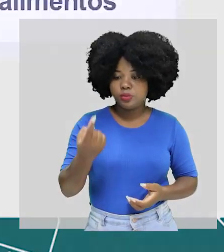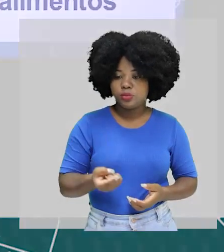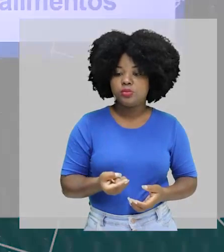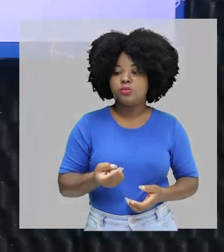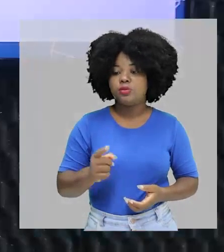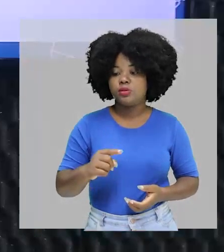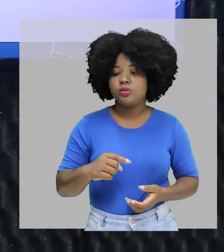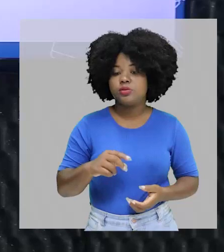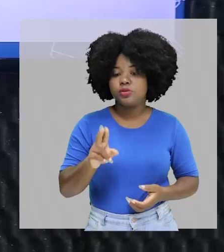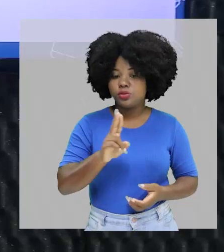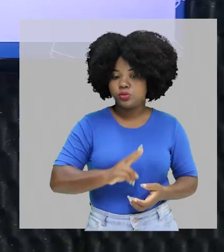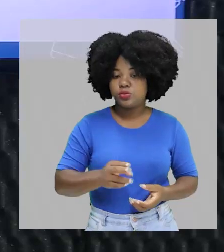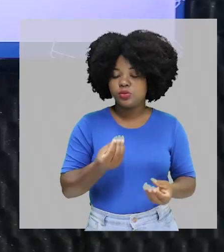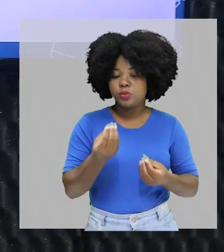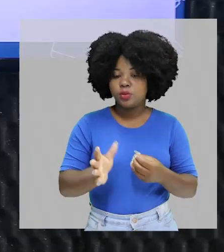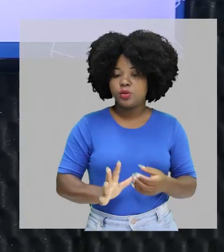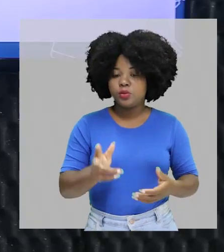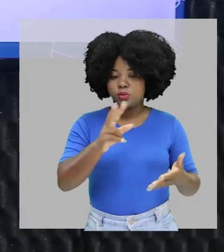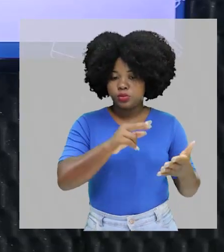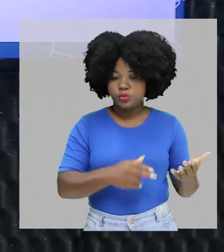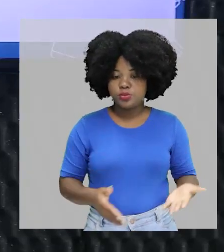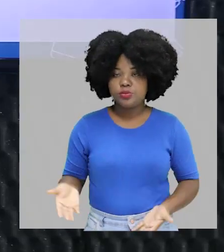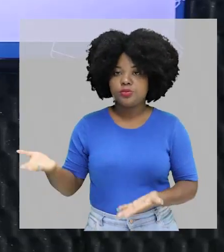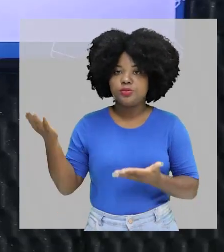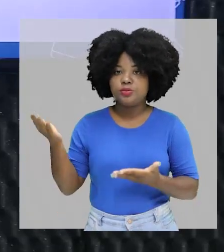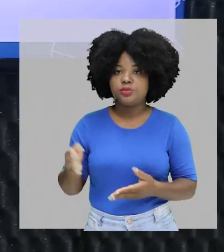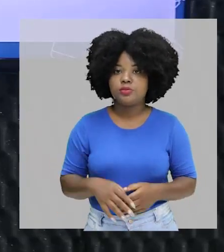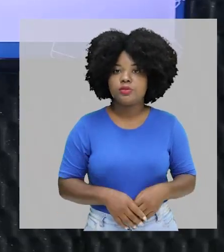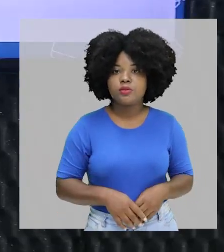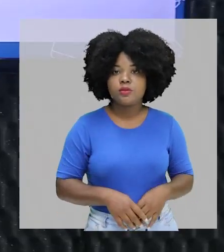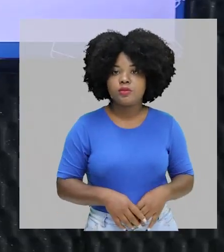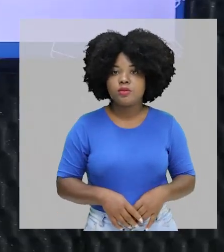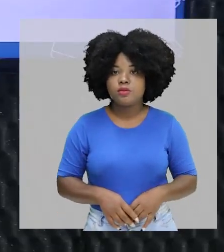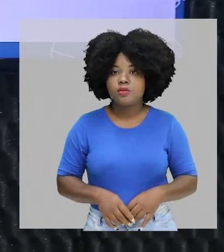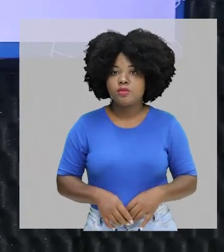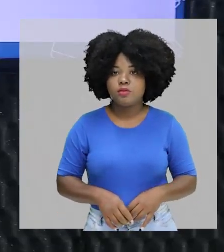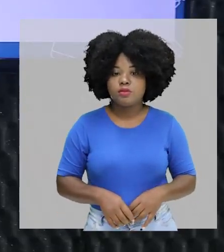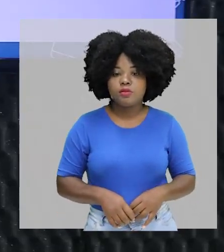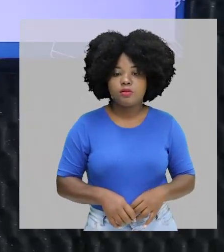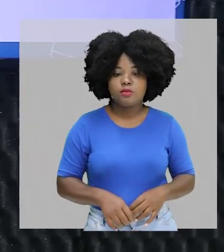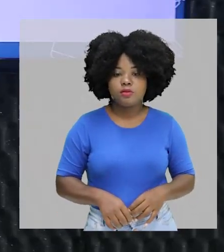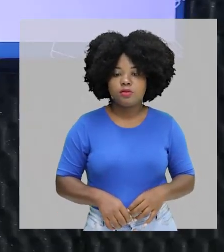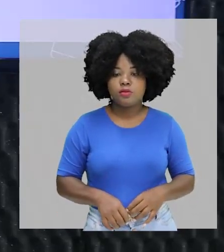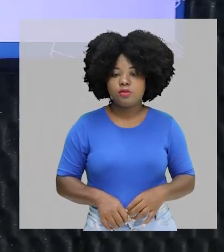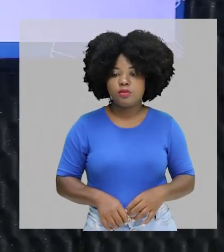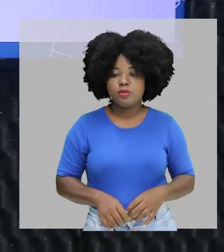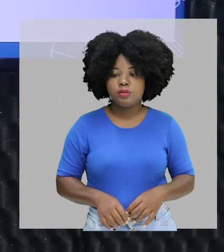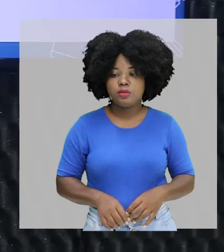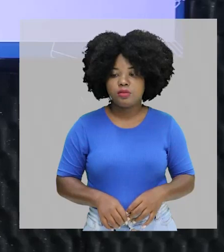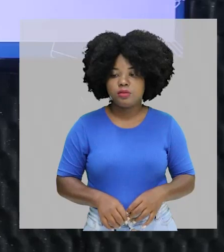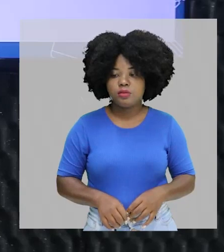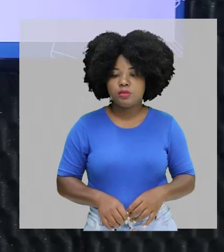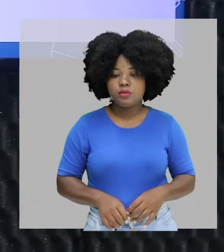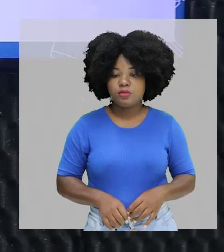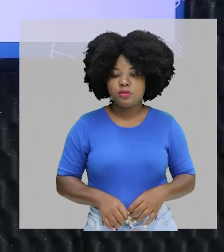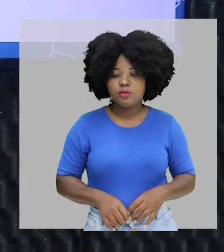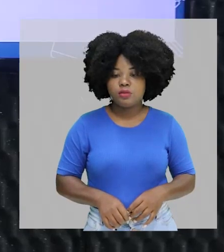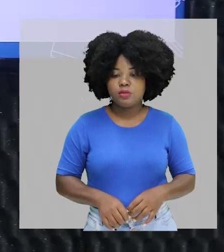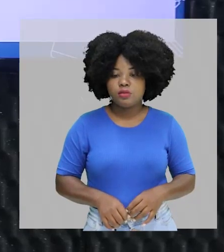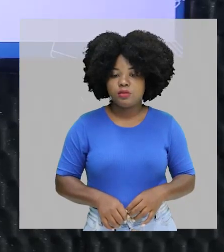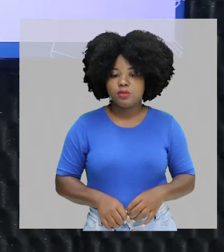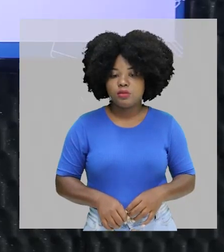radiação. Então, a radioterapia apresenta também alguns efeitos indesejáveis, as